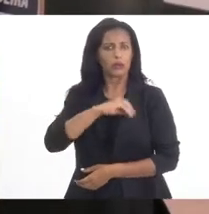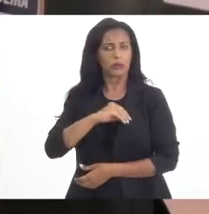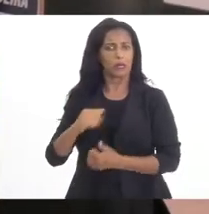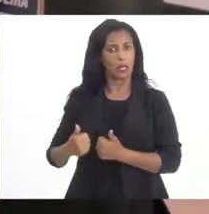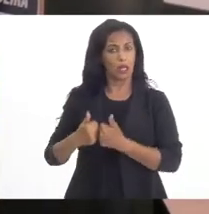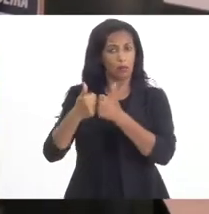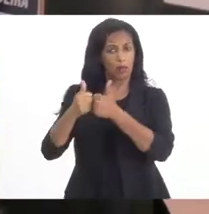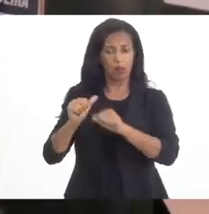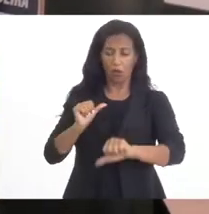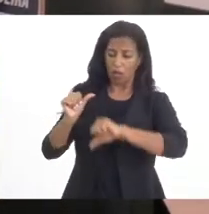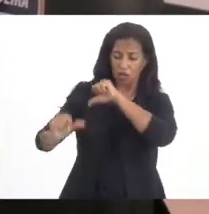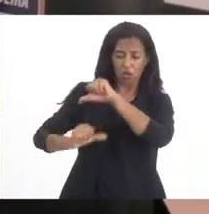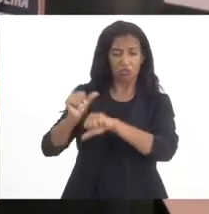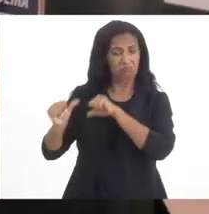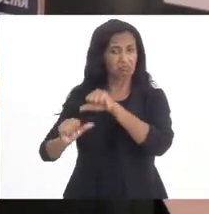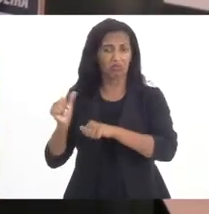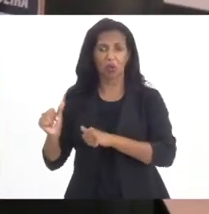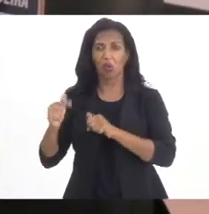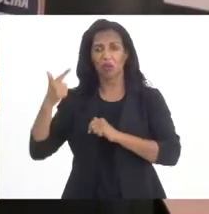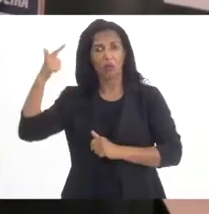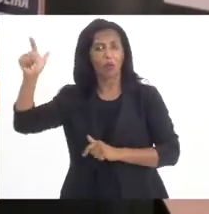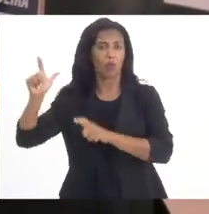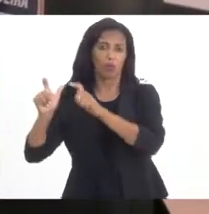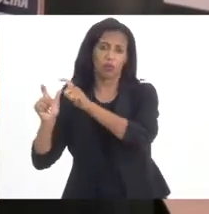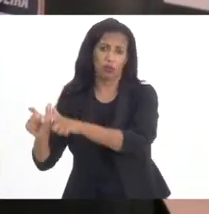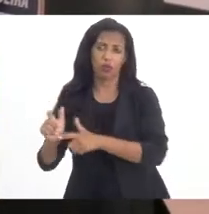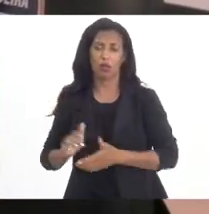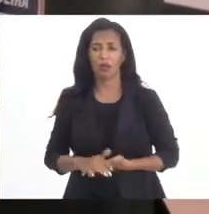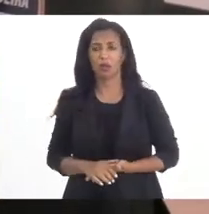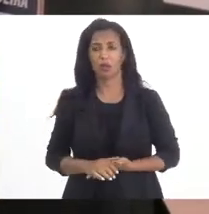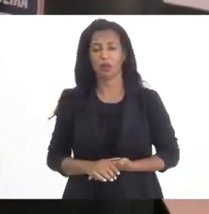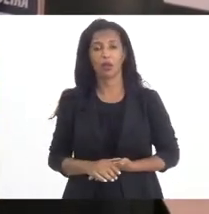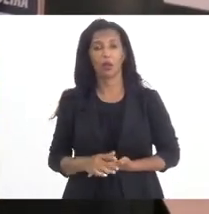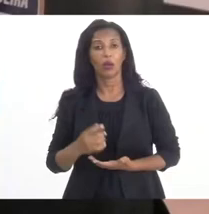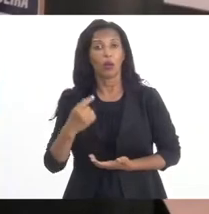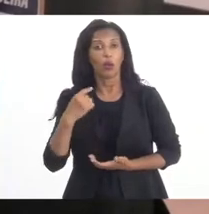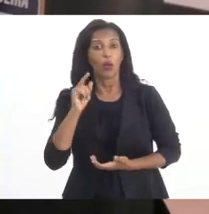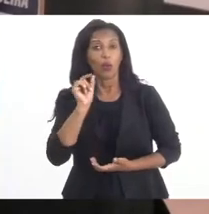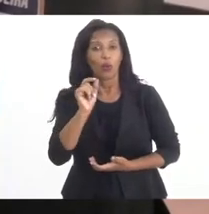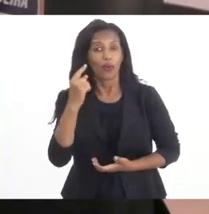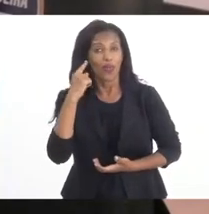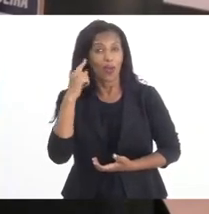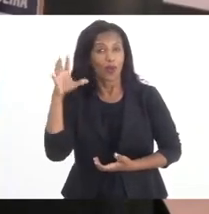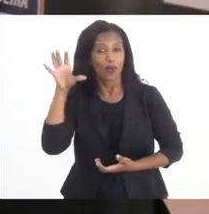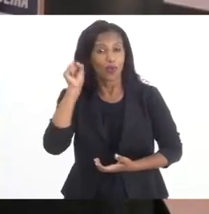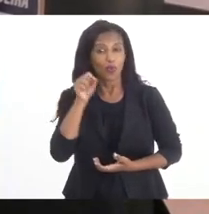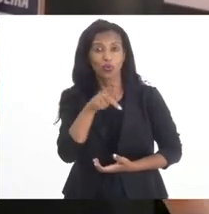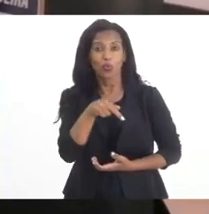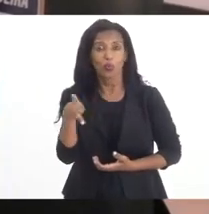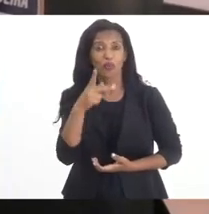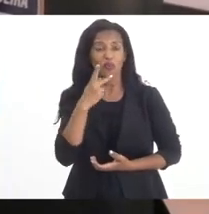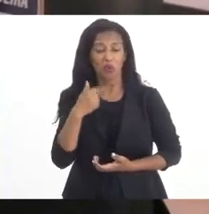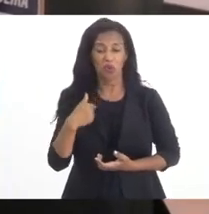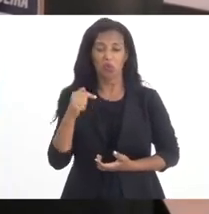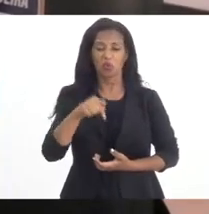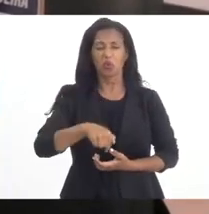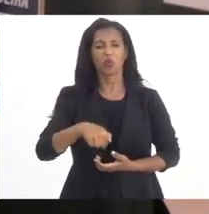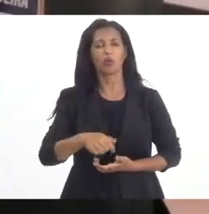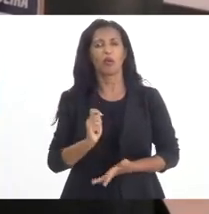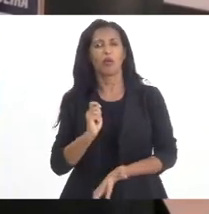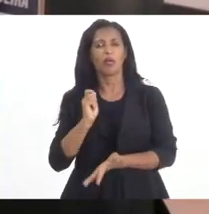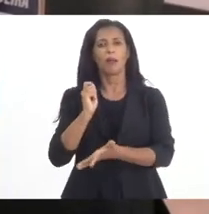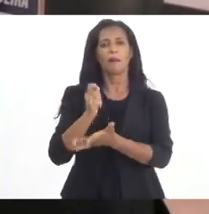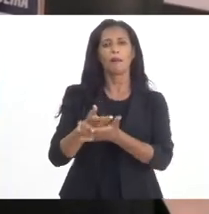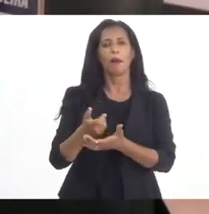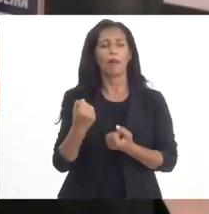melhores, eles trocam e vão para outro lugar. O que eu escuto de professor ali dentro? É professor dizendo que só está ali para pagar